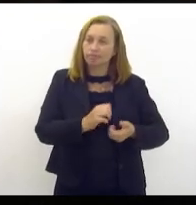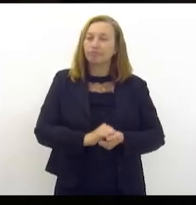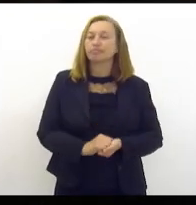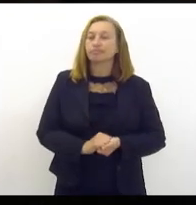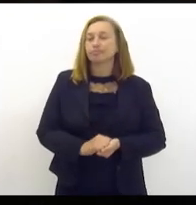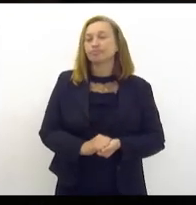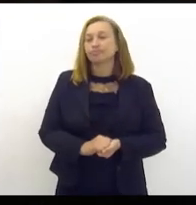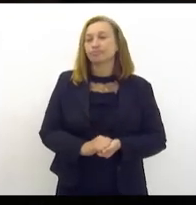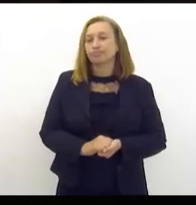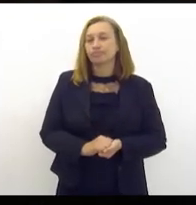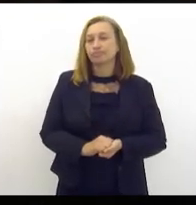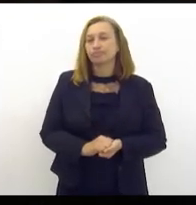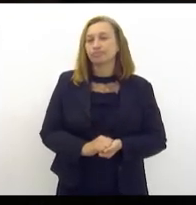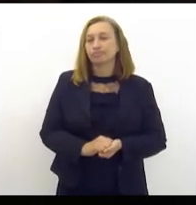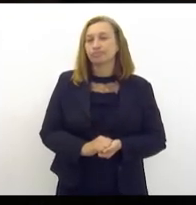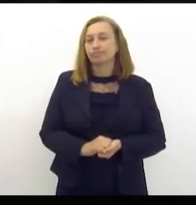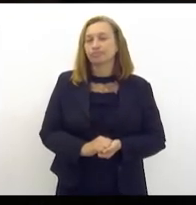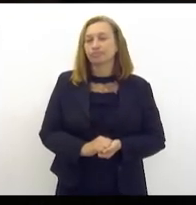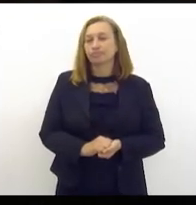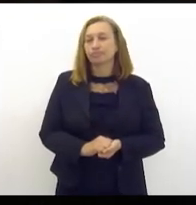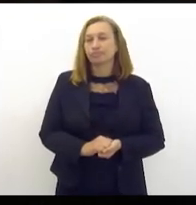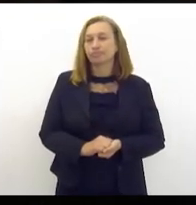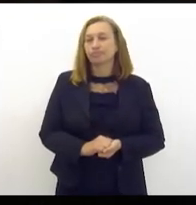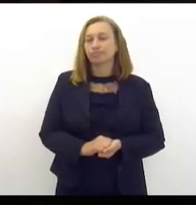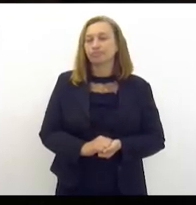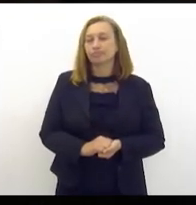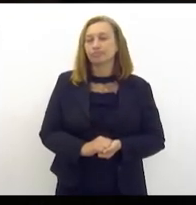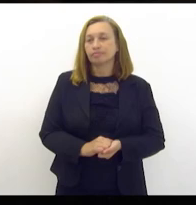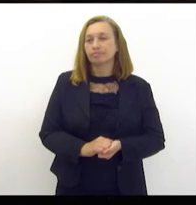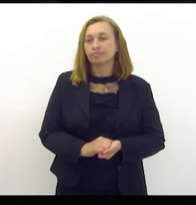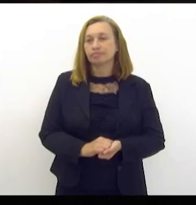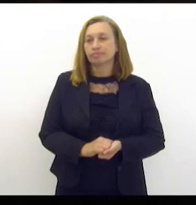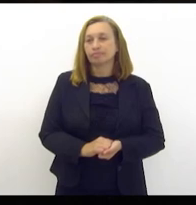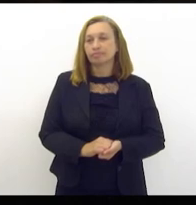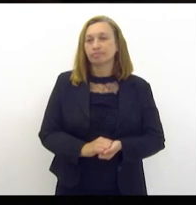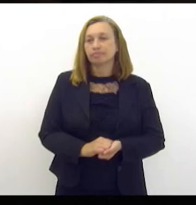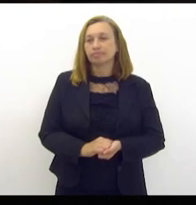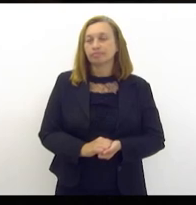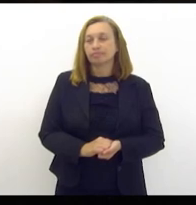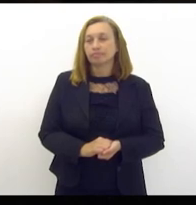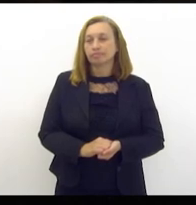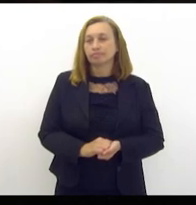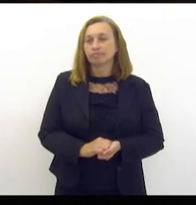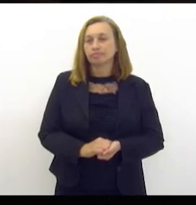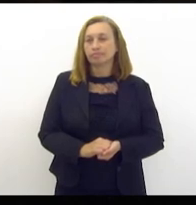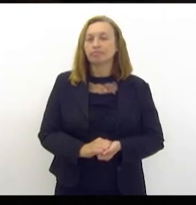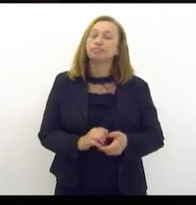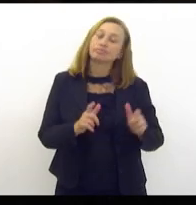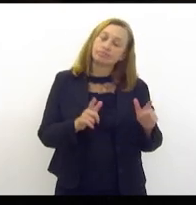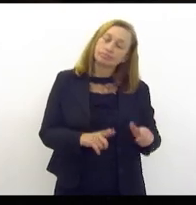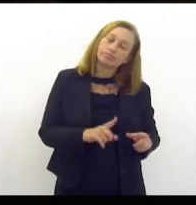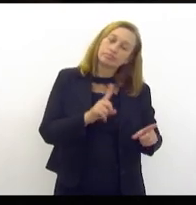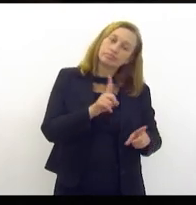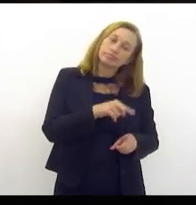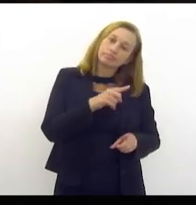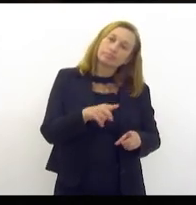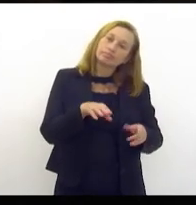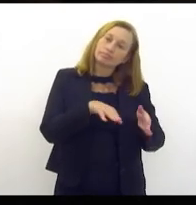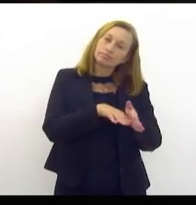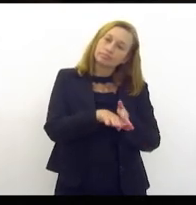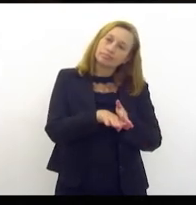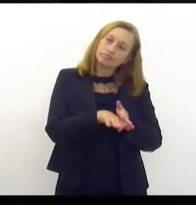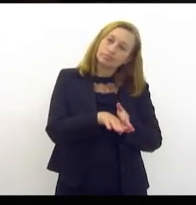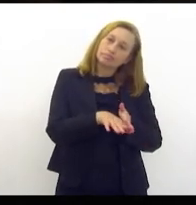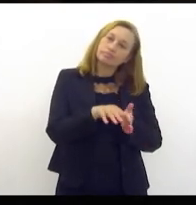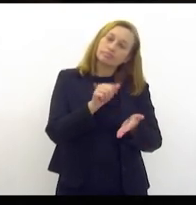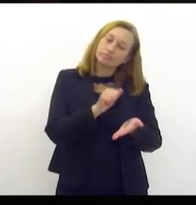Estacionou, deixou o carro, tá? Quando está estacionado, no lugar que é proibido estacionar, tem